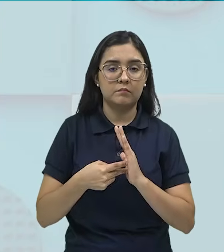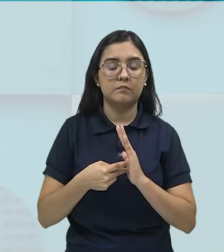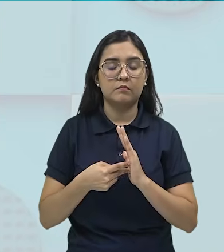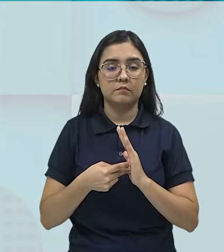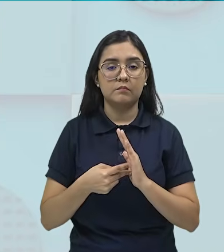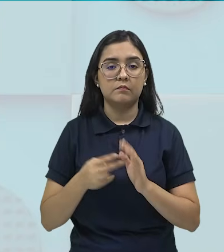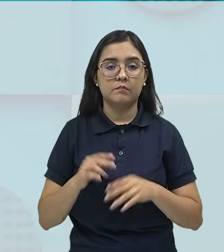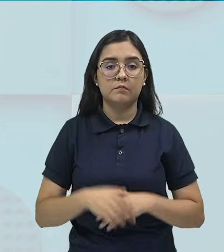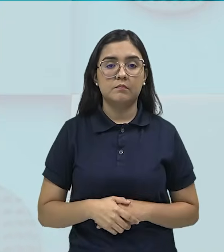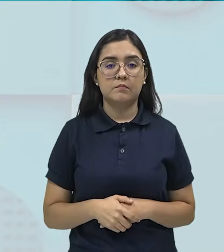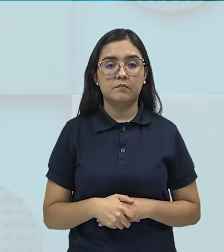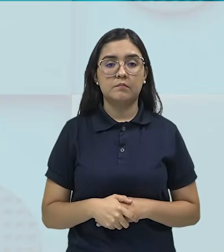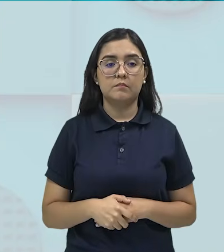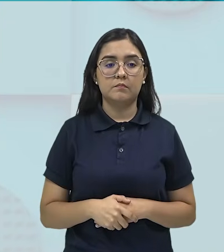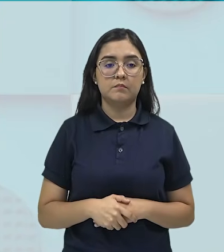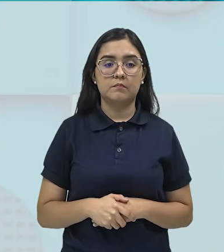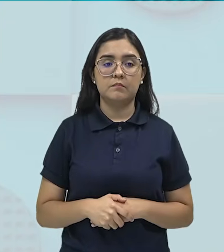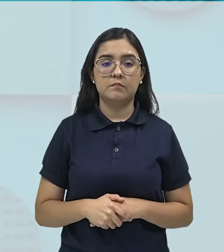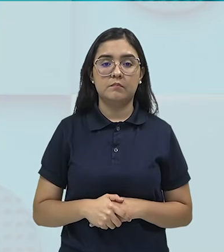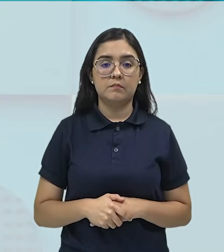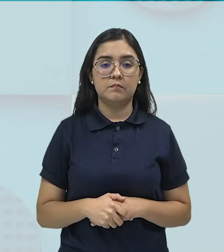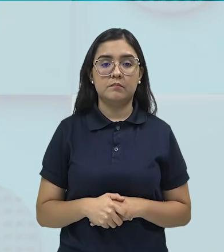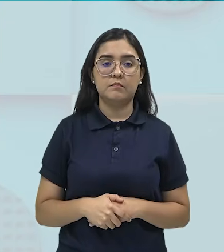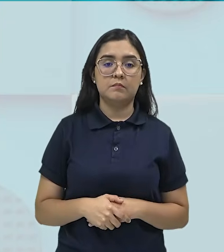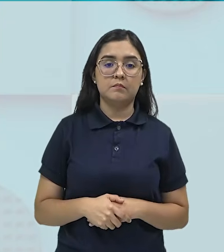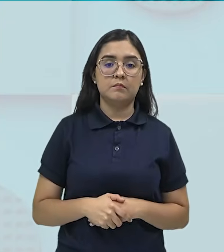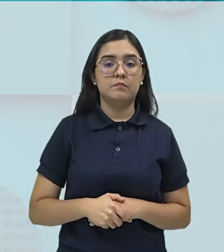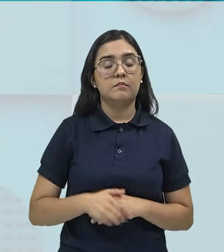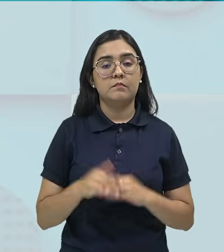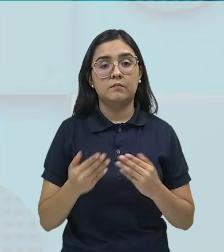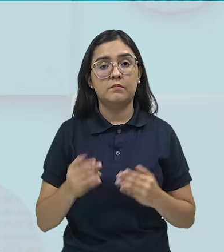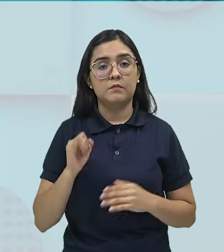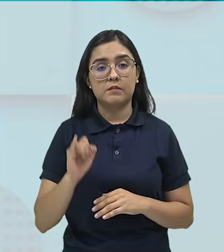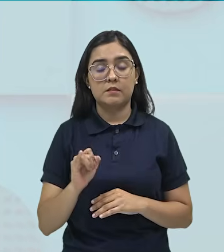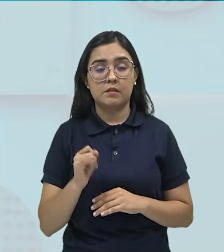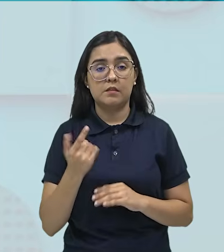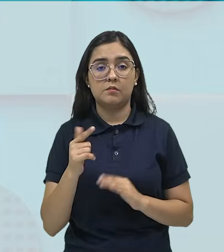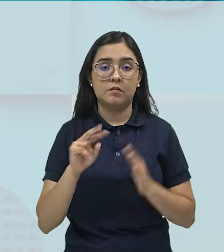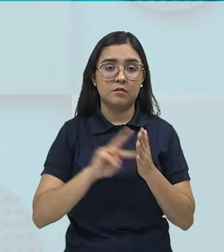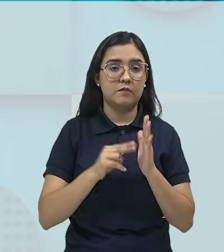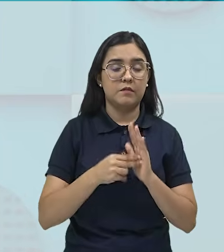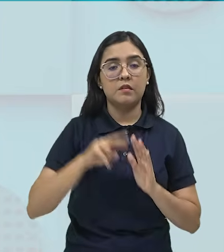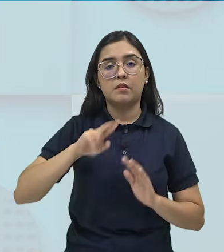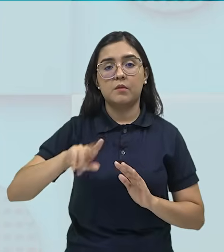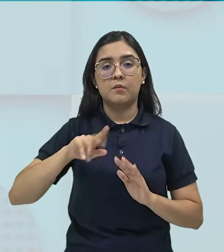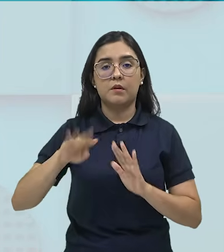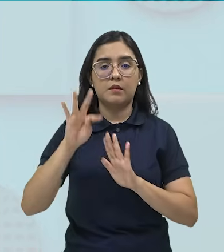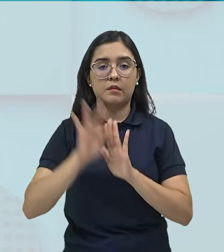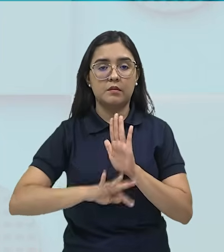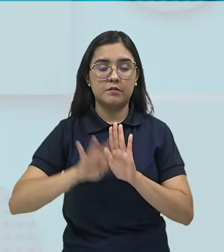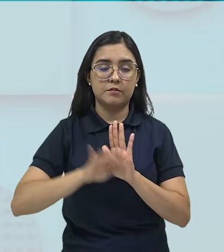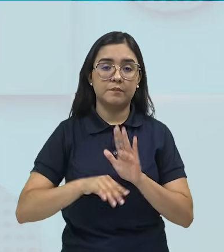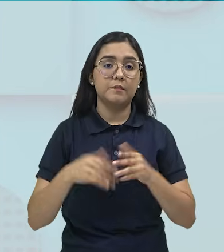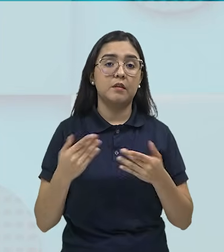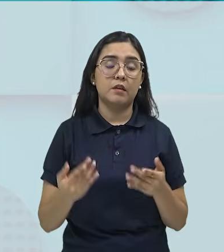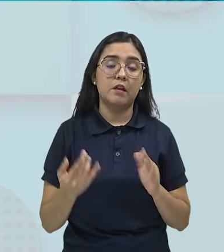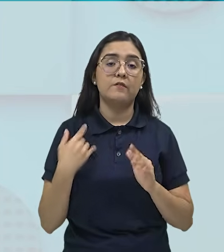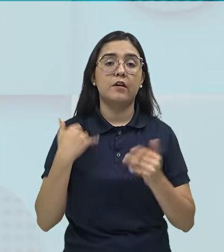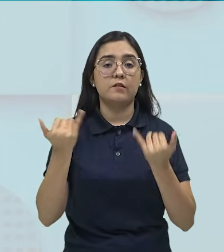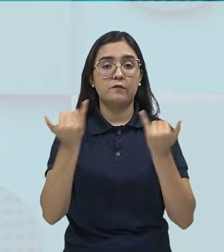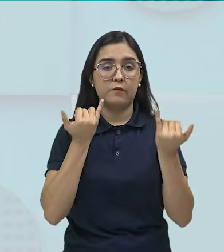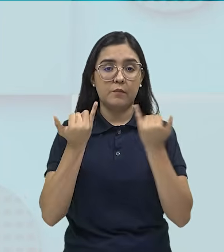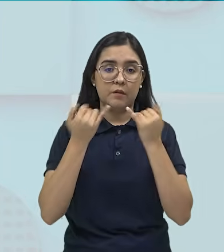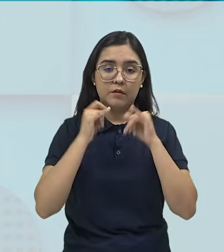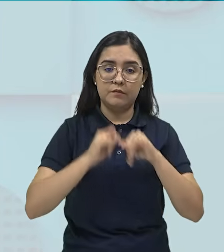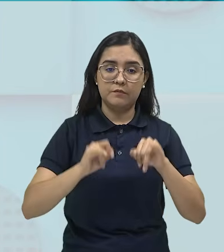Esse texto precisa ter sentido, senão ele não é um texto, né? E ele vai comunicar sobre algo,